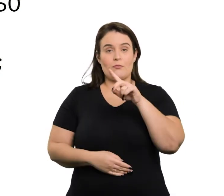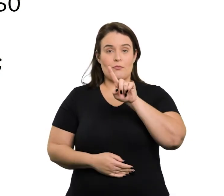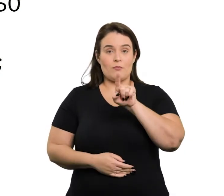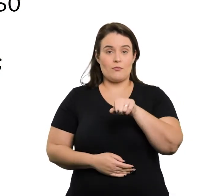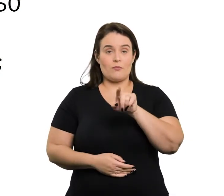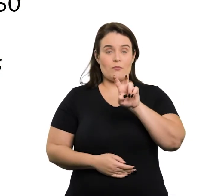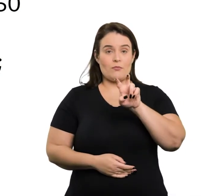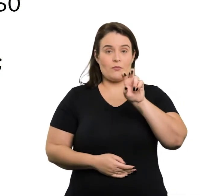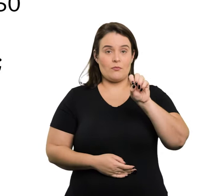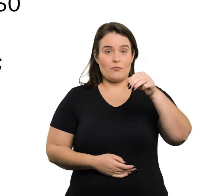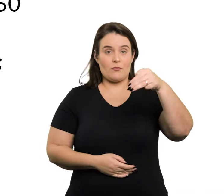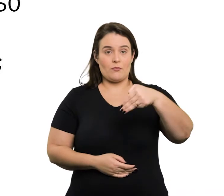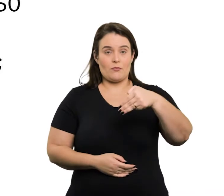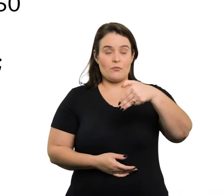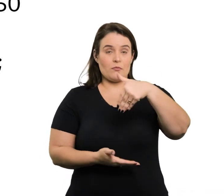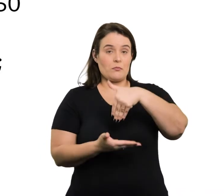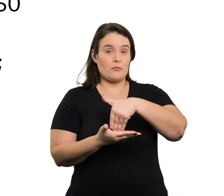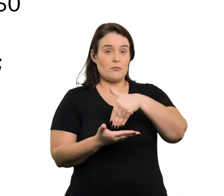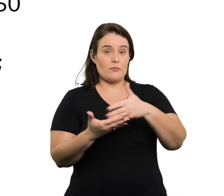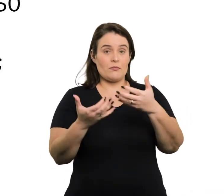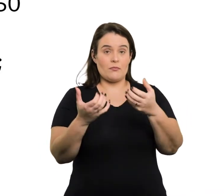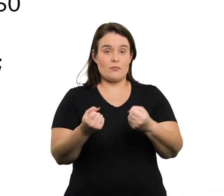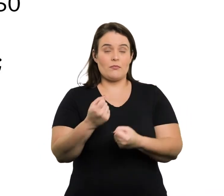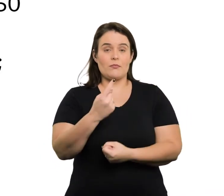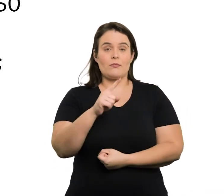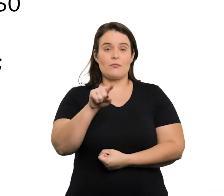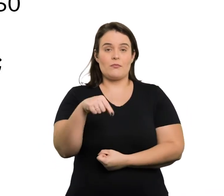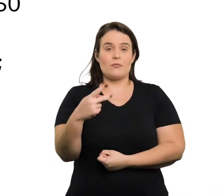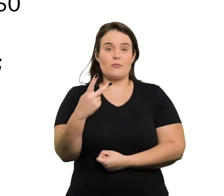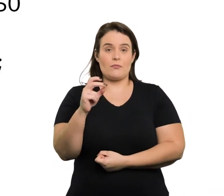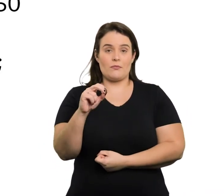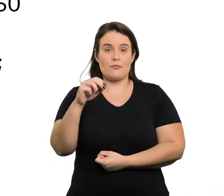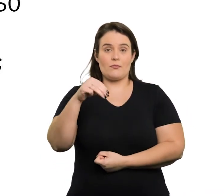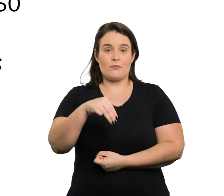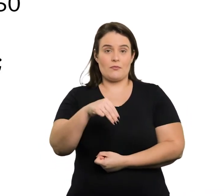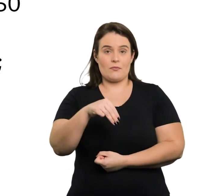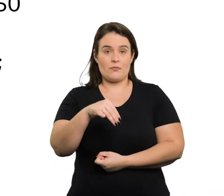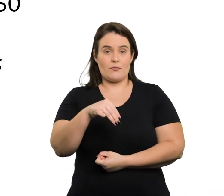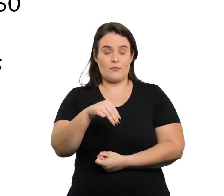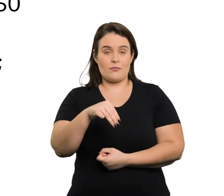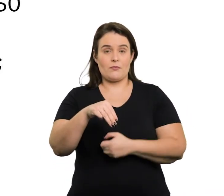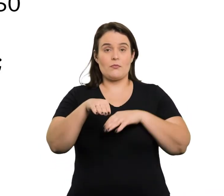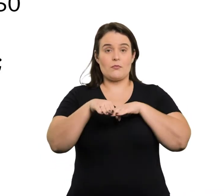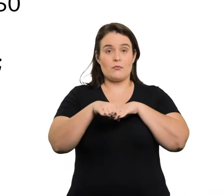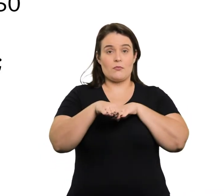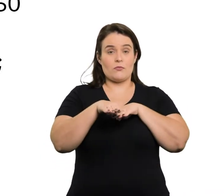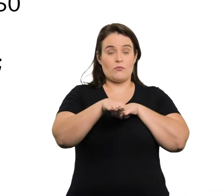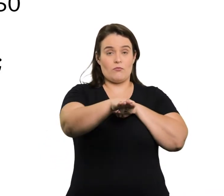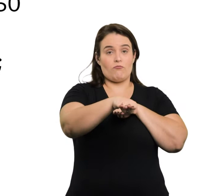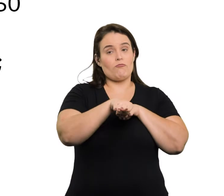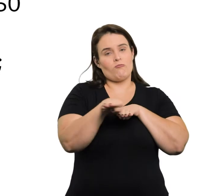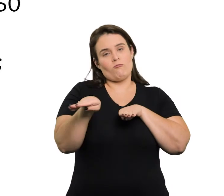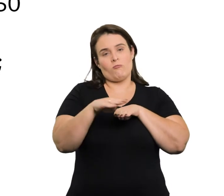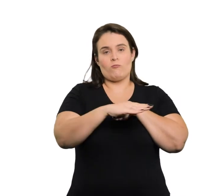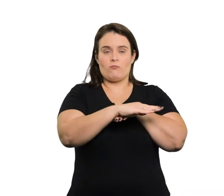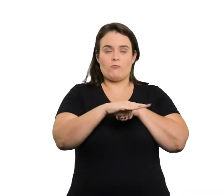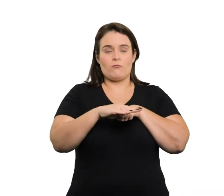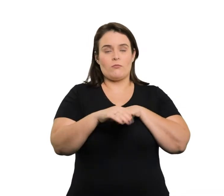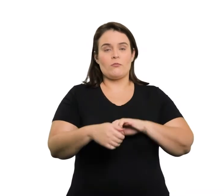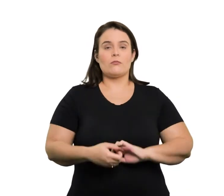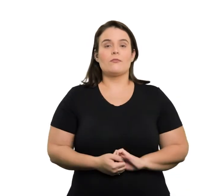de 1,50 m e mínimo admitido de 1,20 m no sentido do